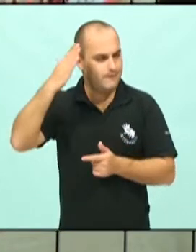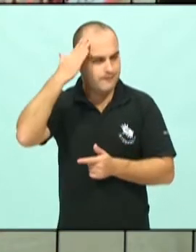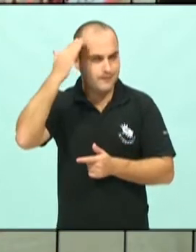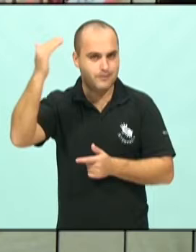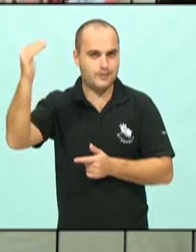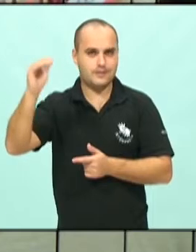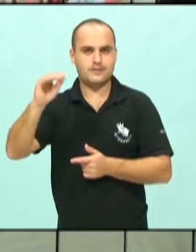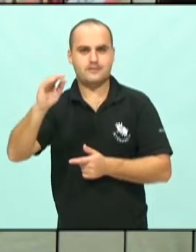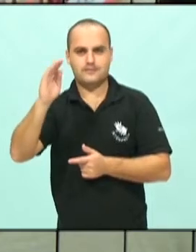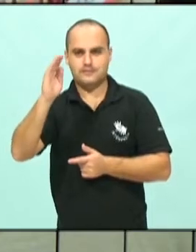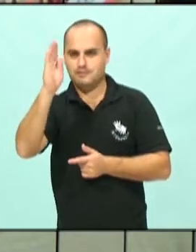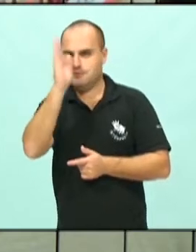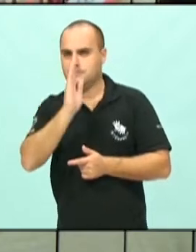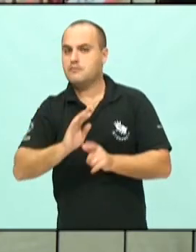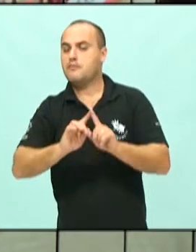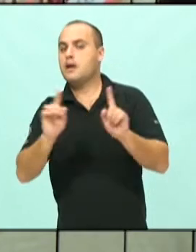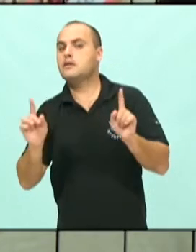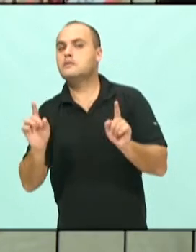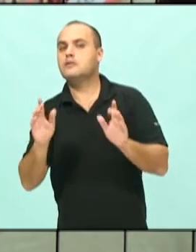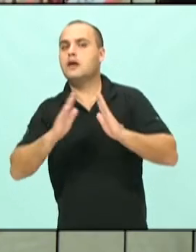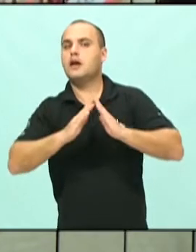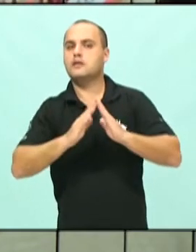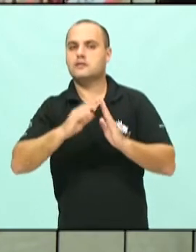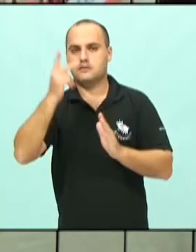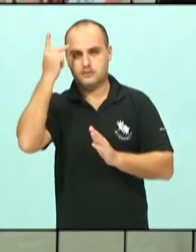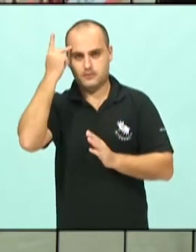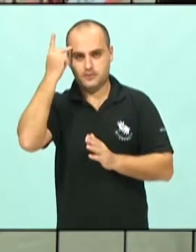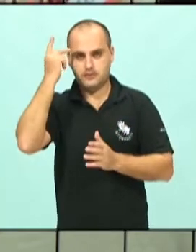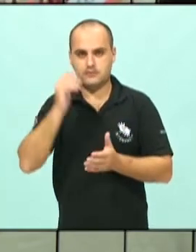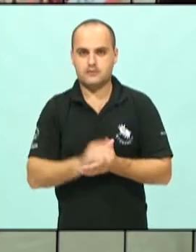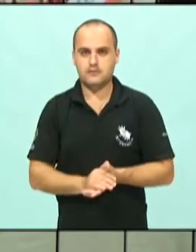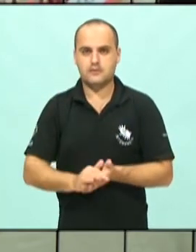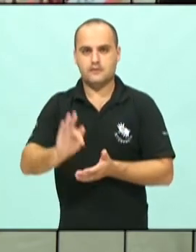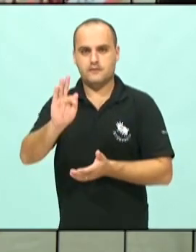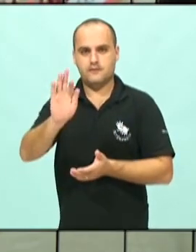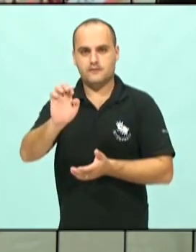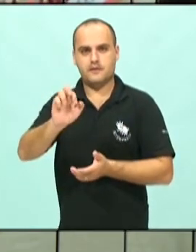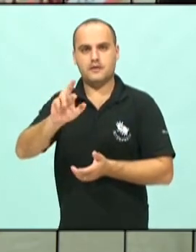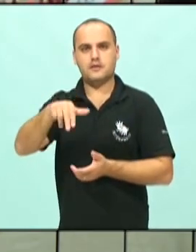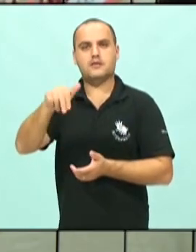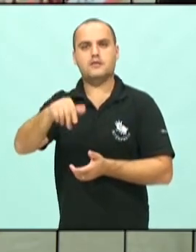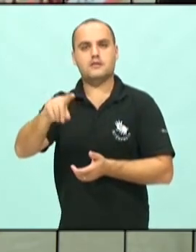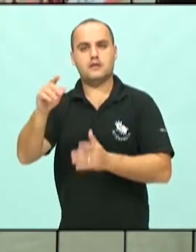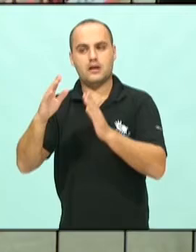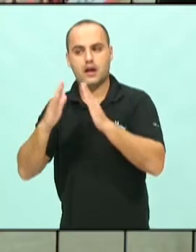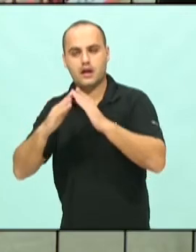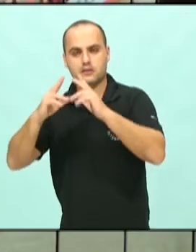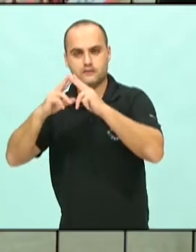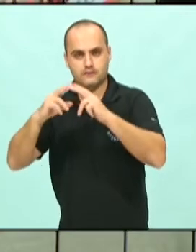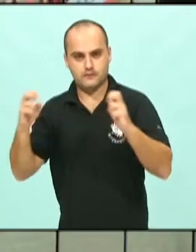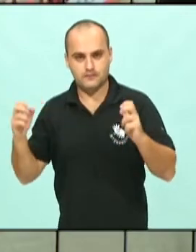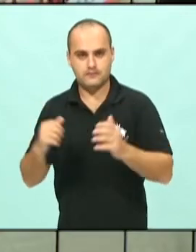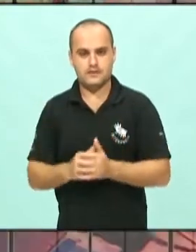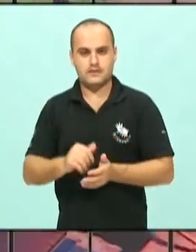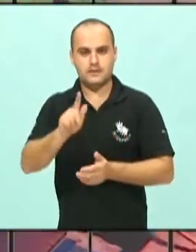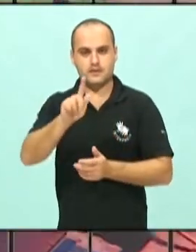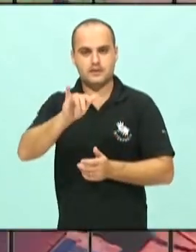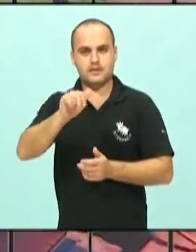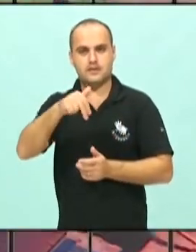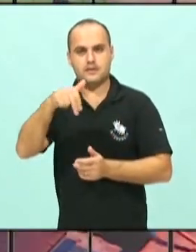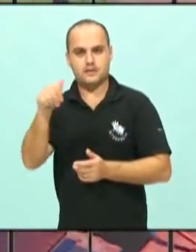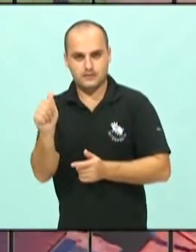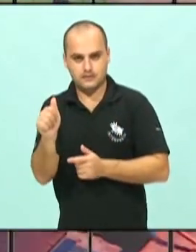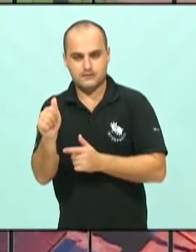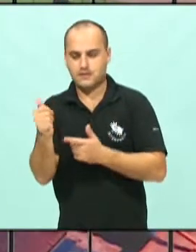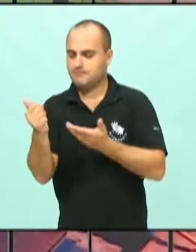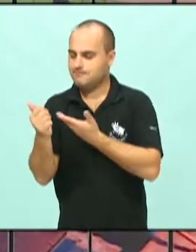Ela é do Rio, mas mora no interior de São Paulo. A Fernanda Rosa é gaúcha e mora em Florianópolis. A Giana, querida Giana, minha amigaça,